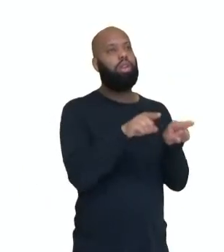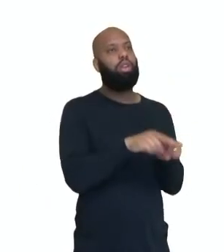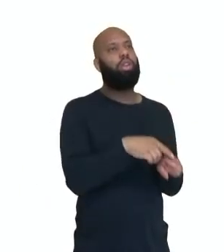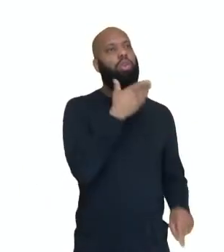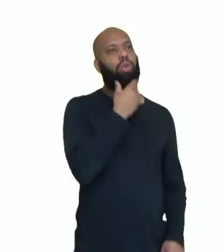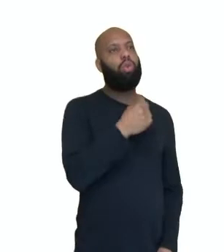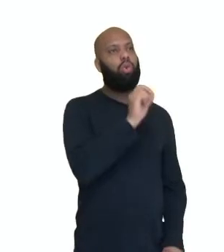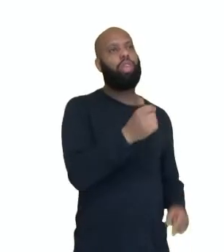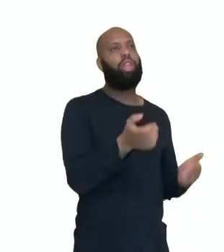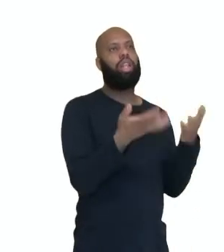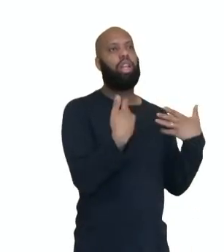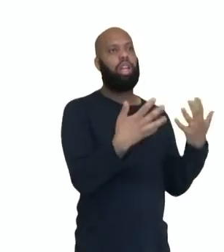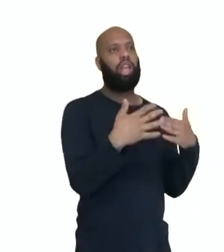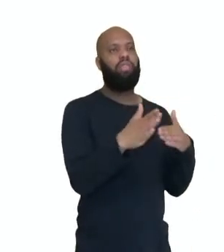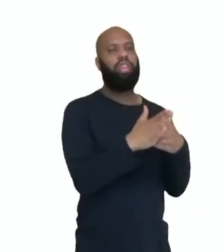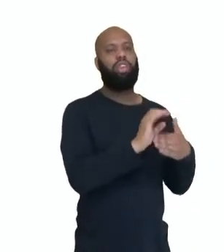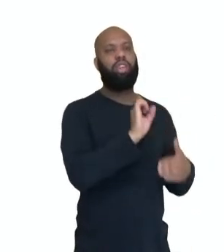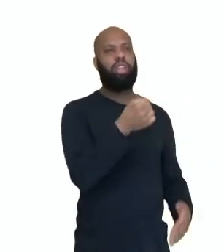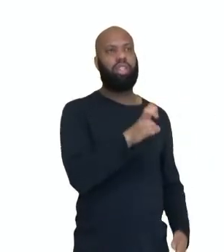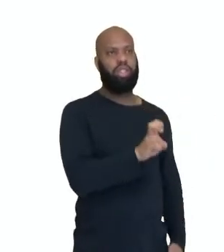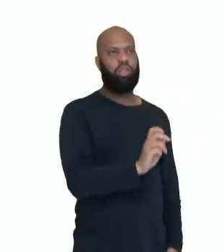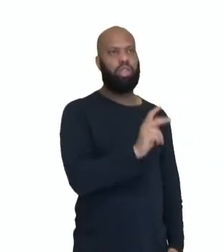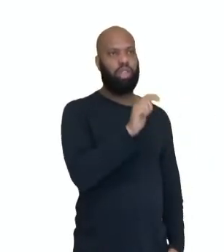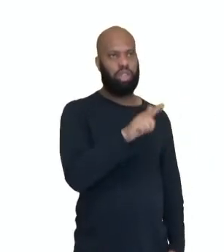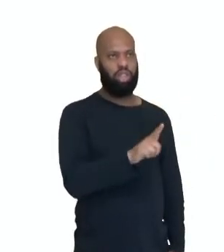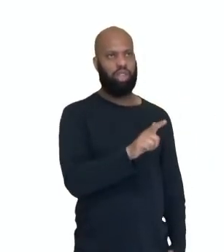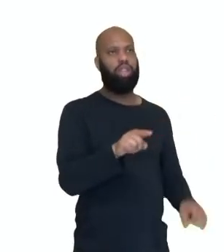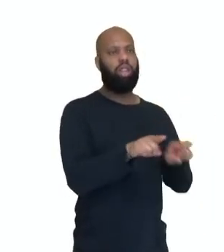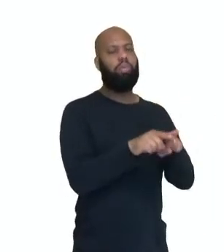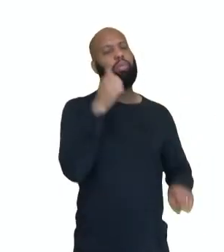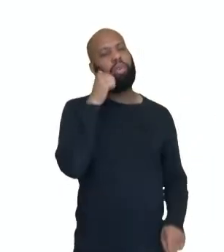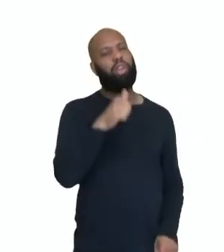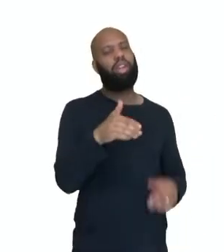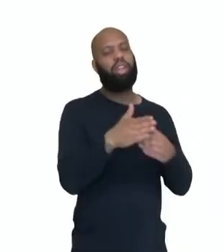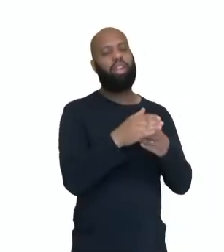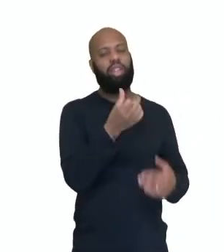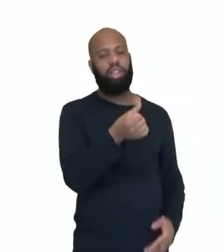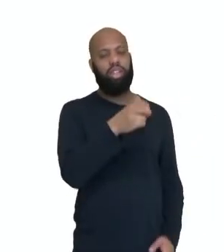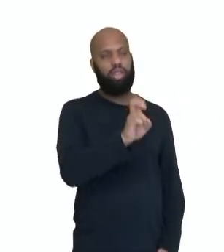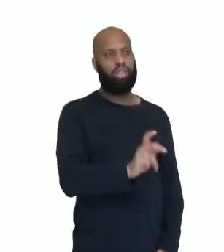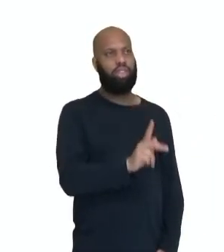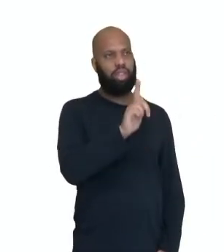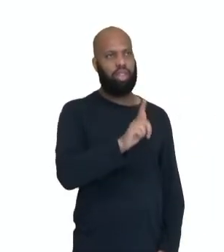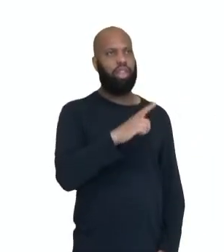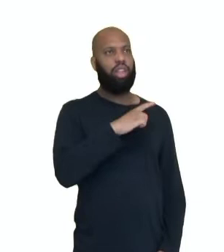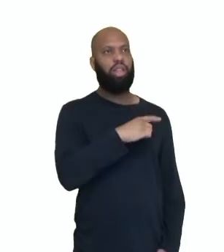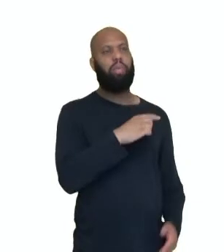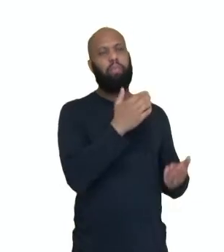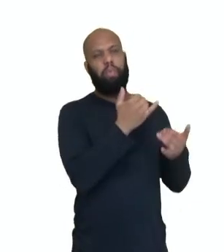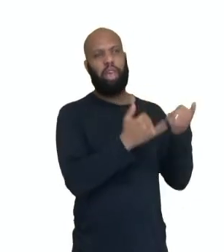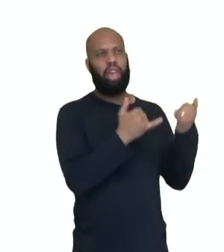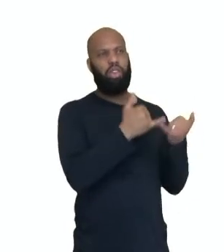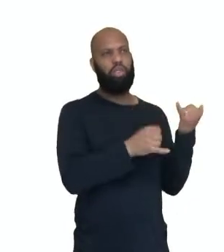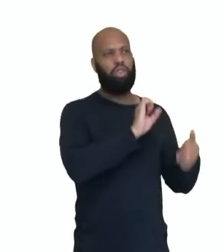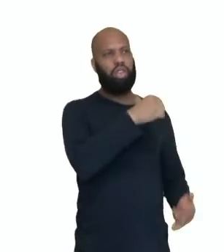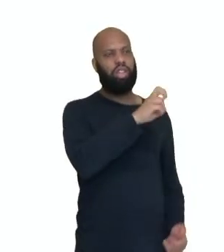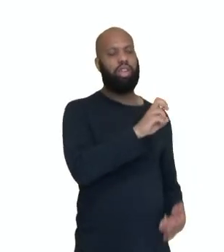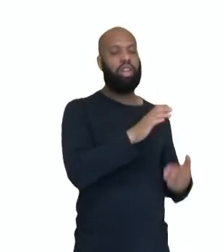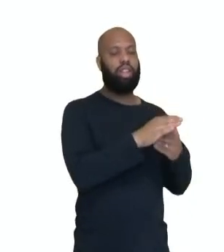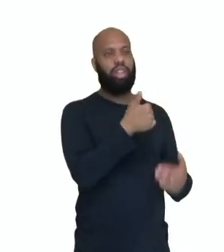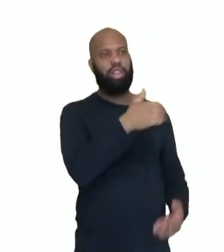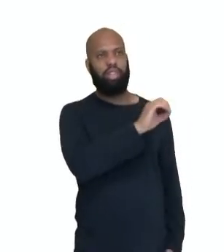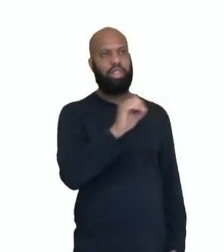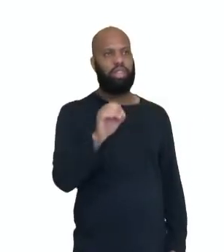masculino leve indo até 85 quilos e o feminino até 65. O médio de 85 a 100 no masculino,